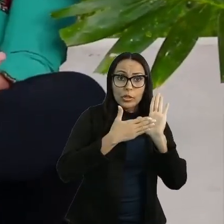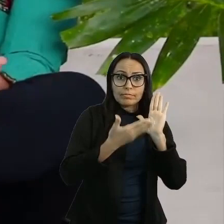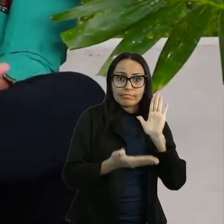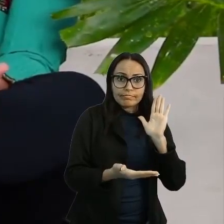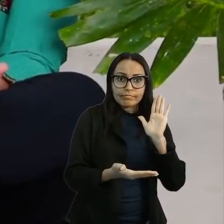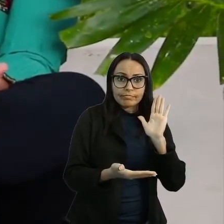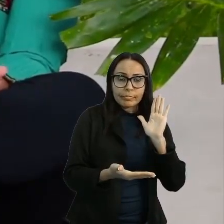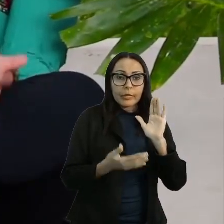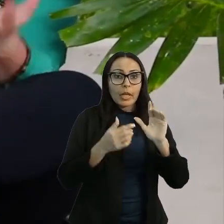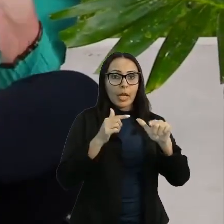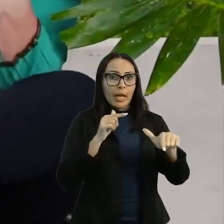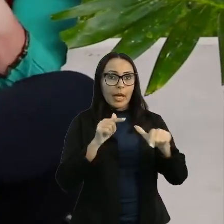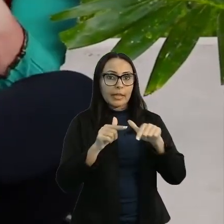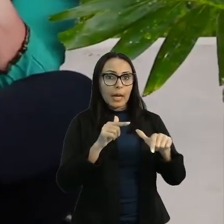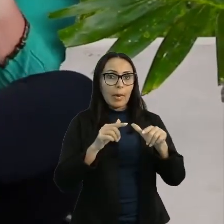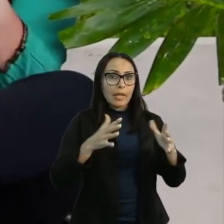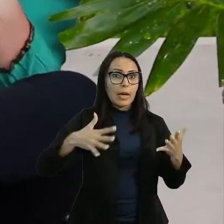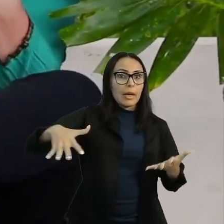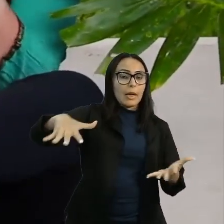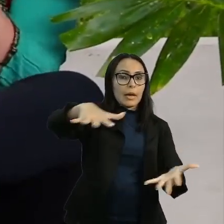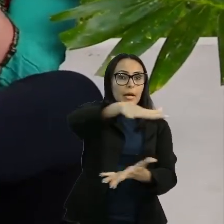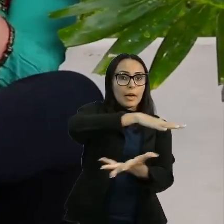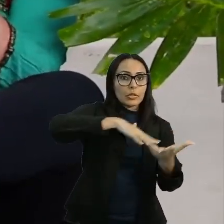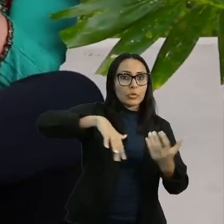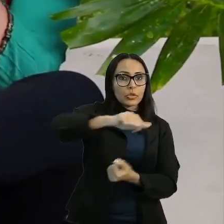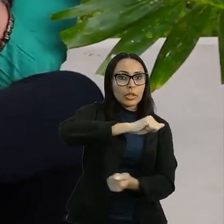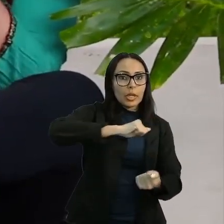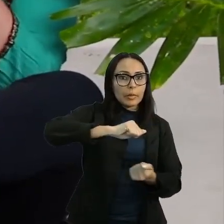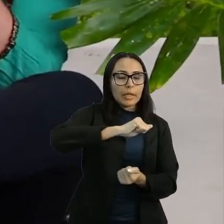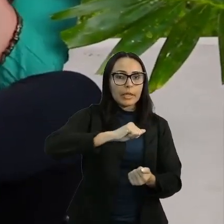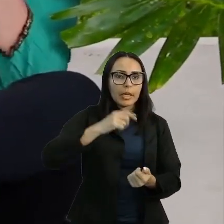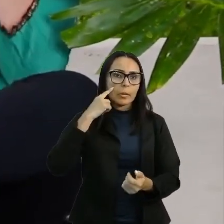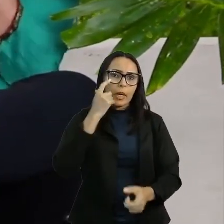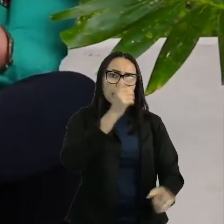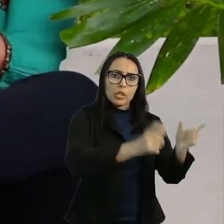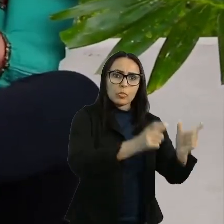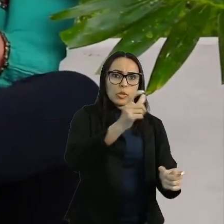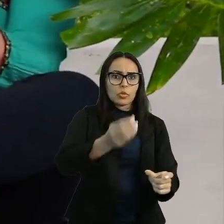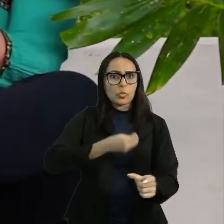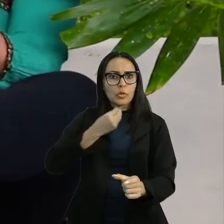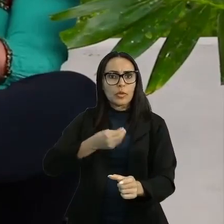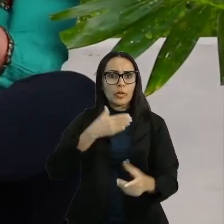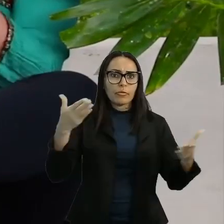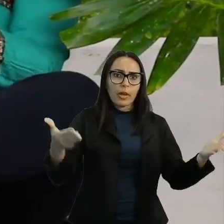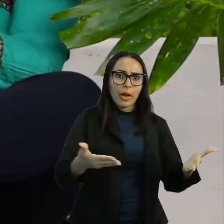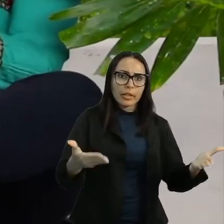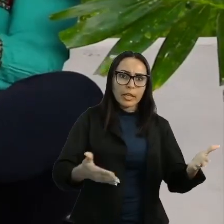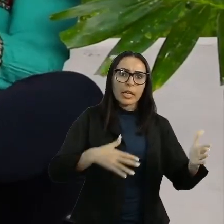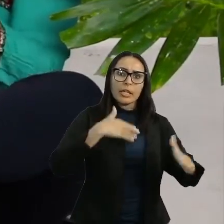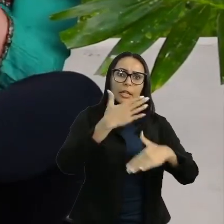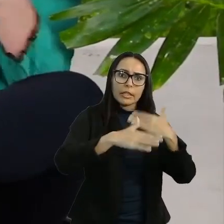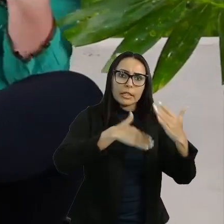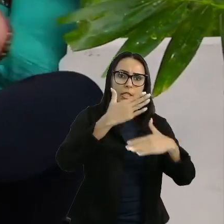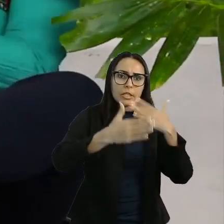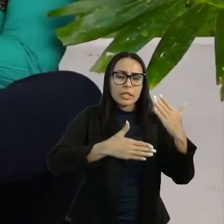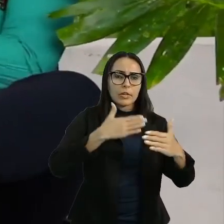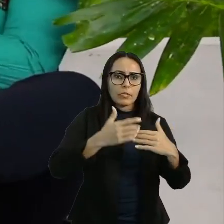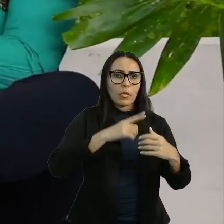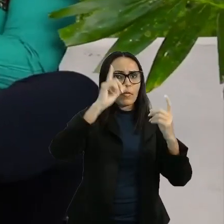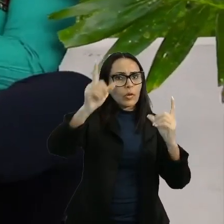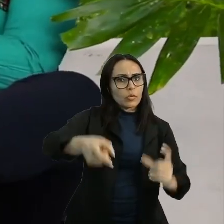visão crítica, sim, no sentido saudável, porque hoje em dia a gente tem que olhar para a sociedade com esse olhar mais crítico, né, de analisar